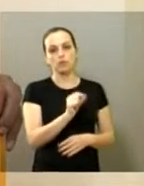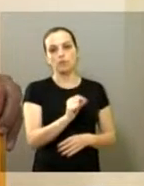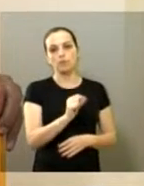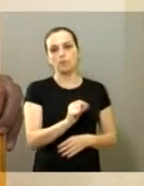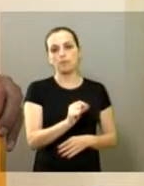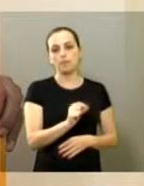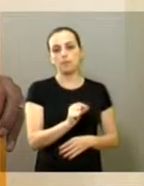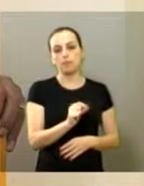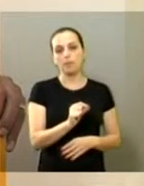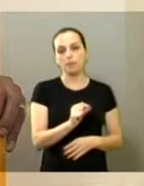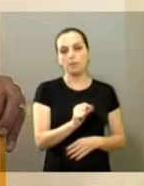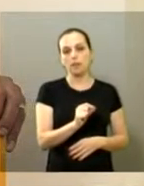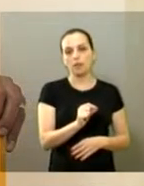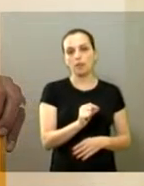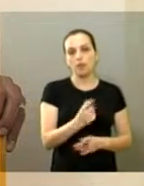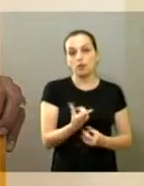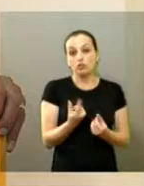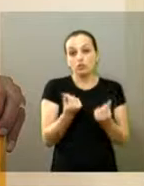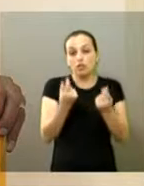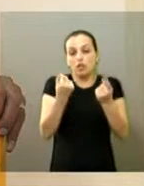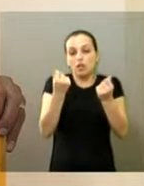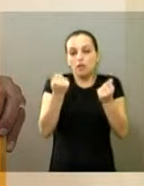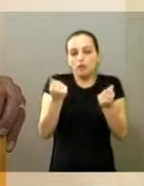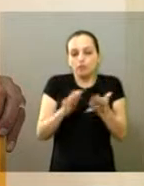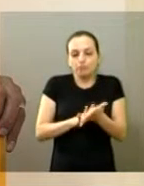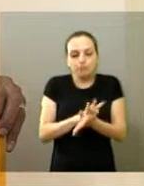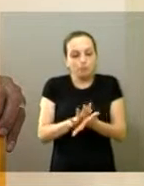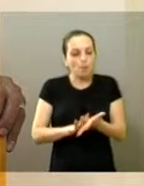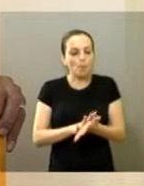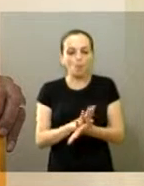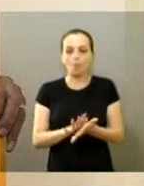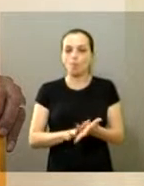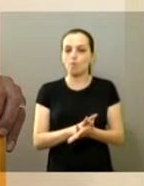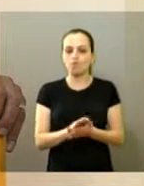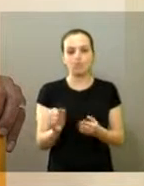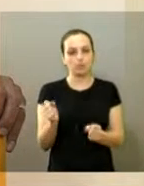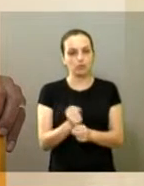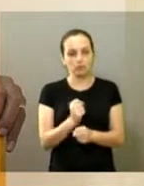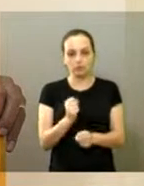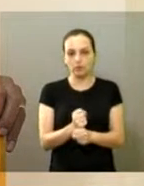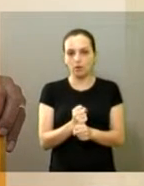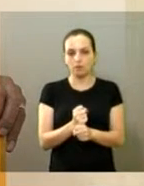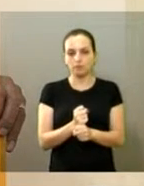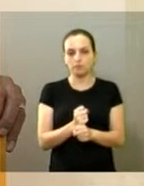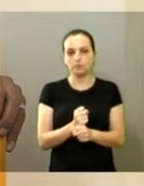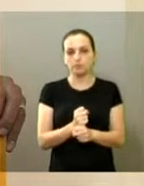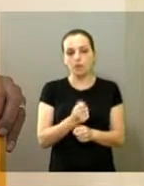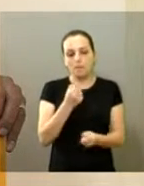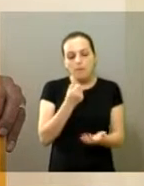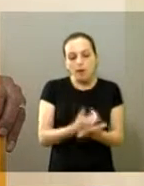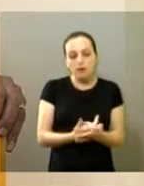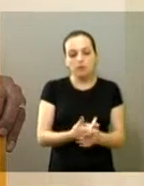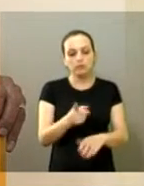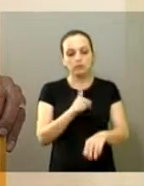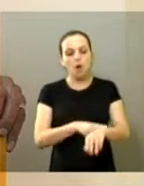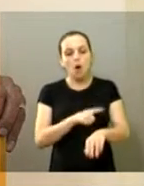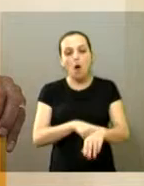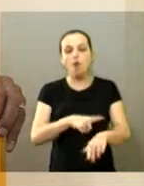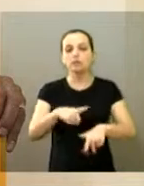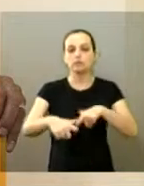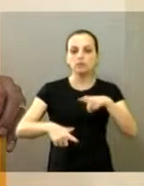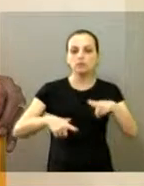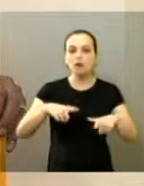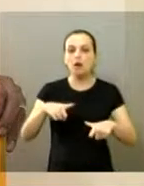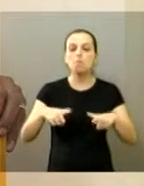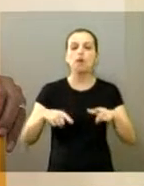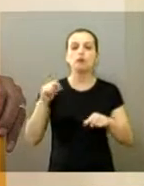Vai sair a custo zero de mão de obra. Então eles estão pagando horas, então isso daí